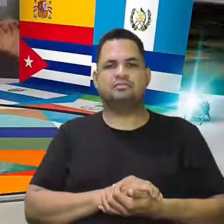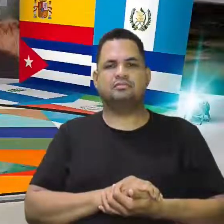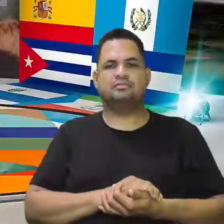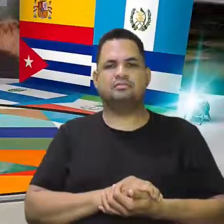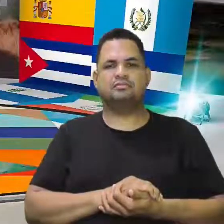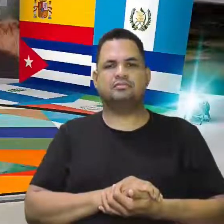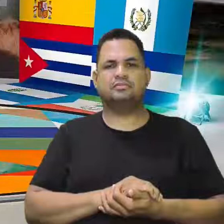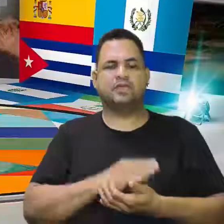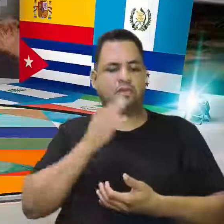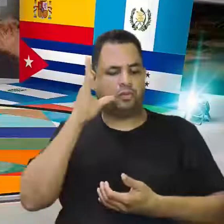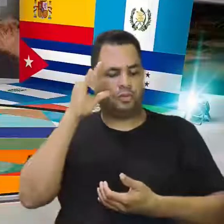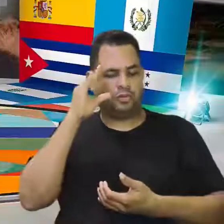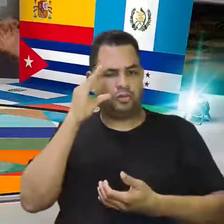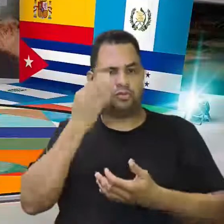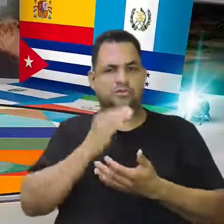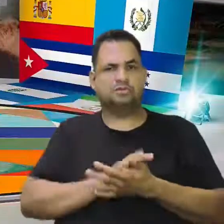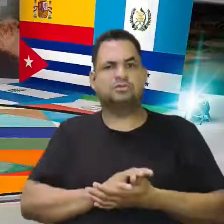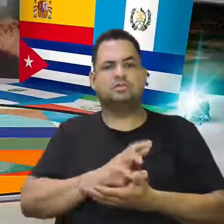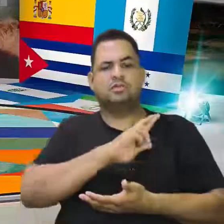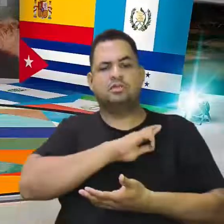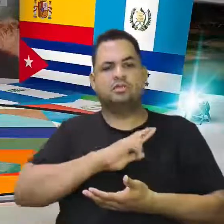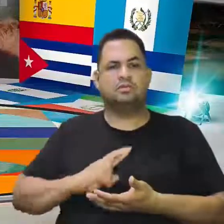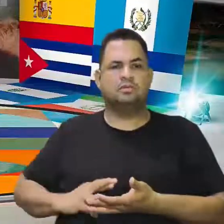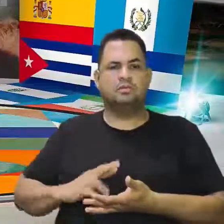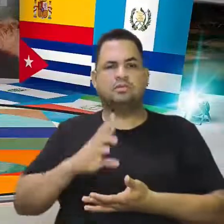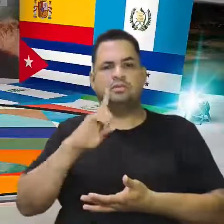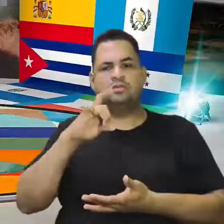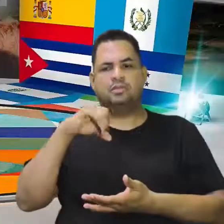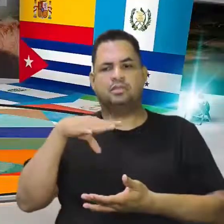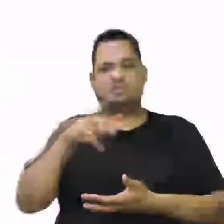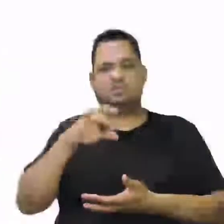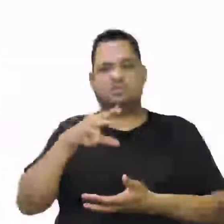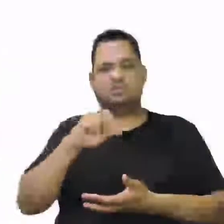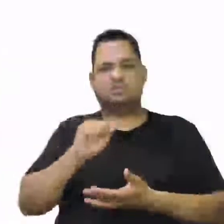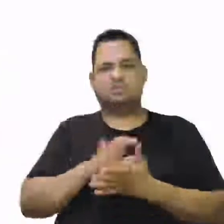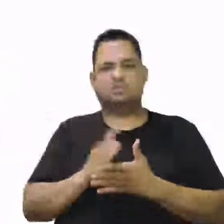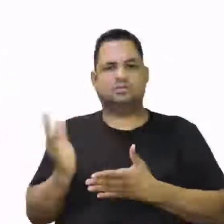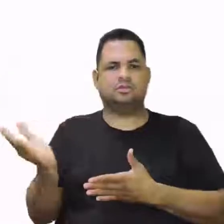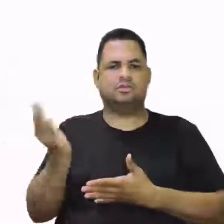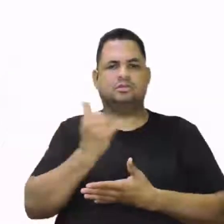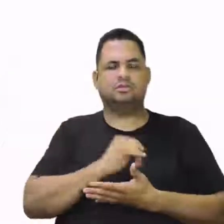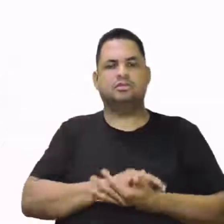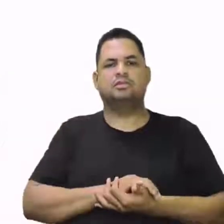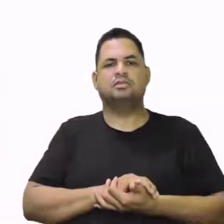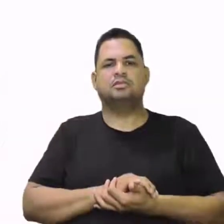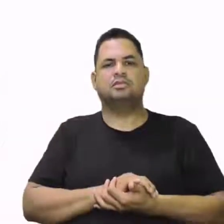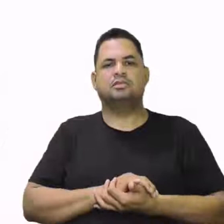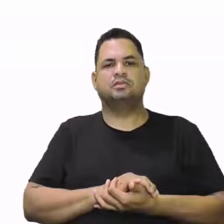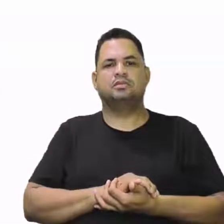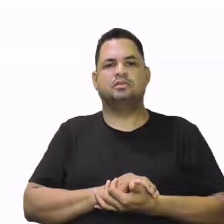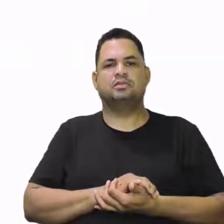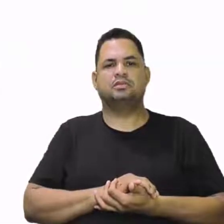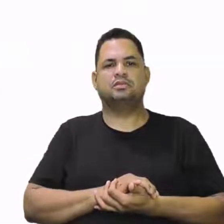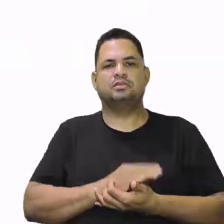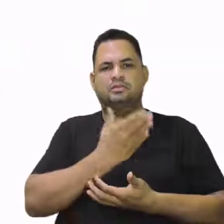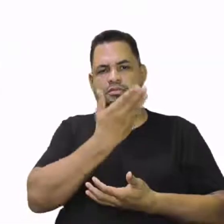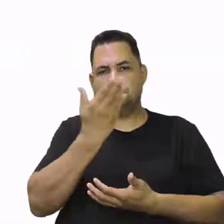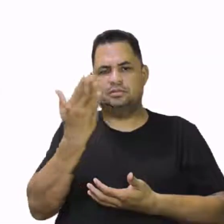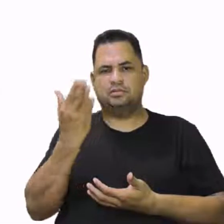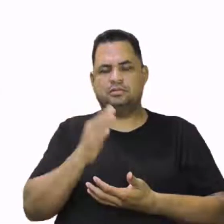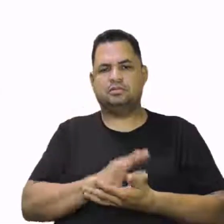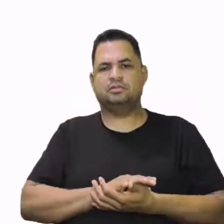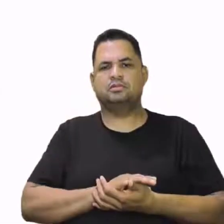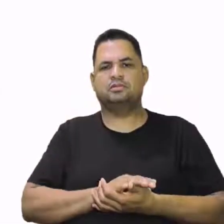para as curiosidades sobre a República Dominicana? Muitas. Então, simbora. A República Dominicana, ela